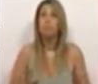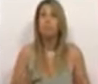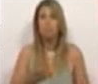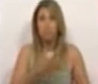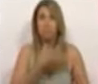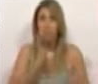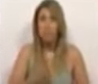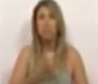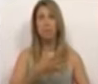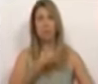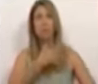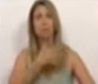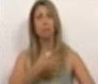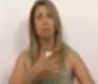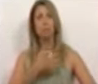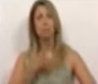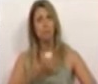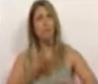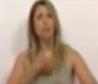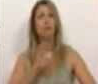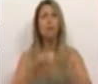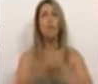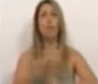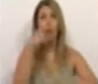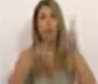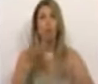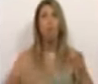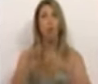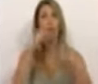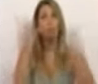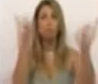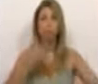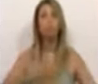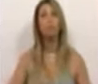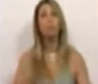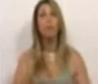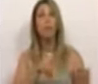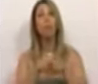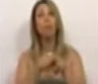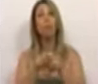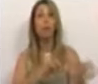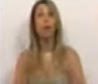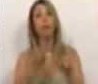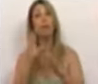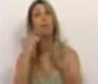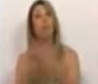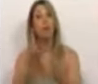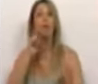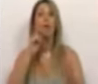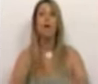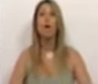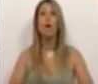povo português e assumindo com coragem a política alternativa que assegure o progresso e o desenvolvimento